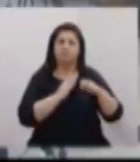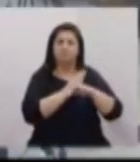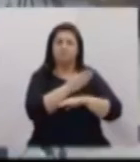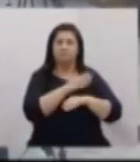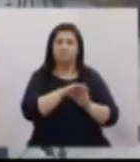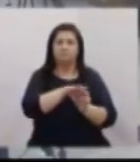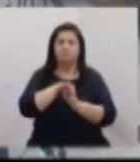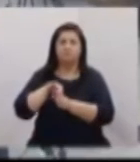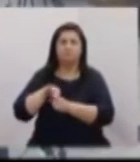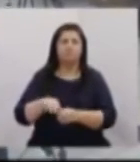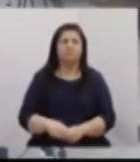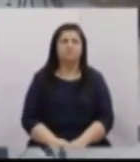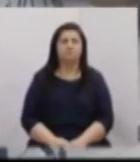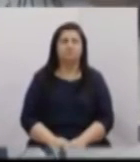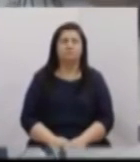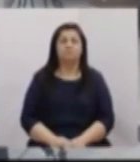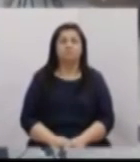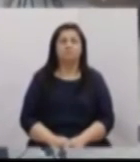aprovado. Próximo pedido de informação.